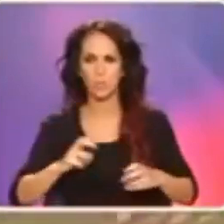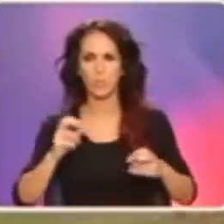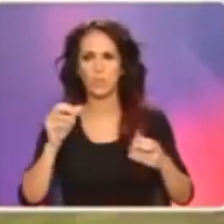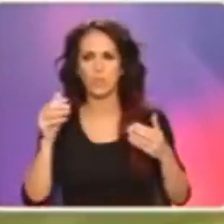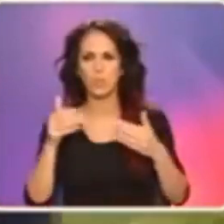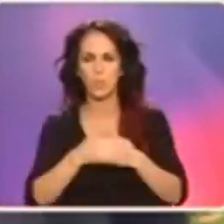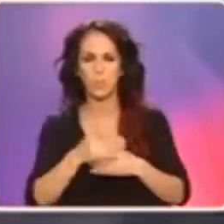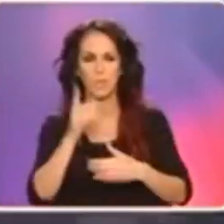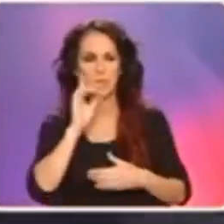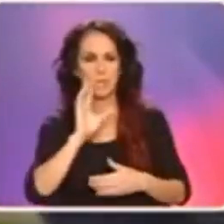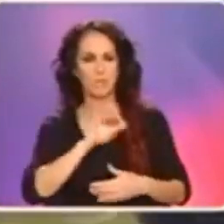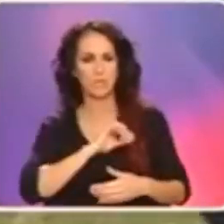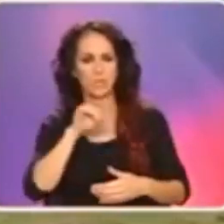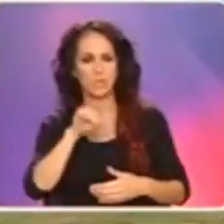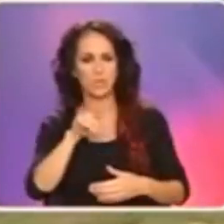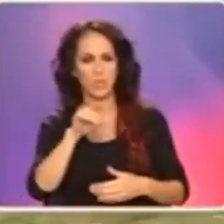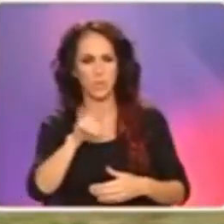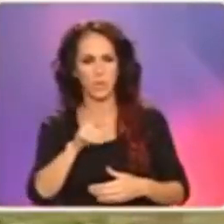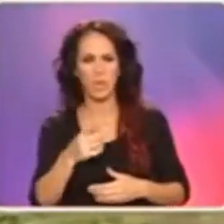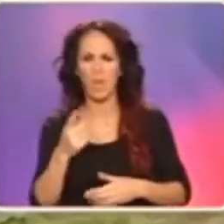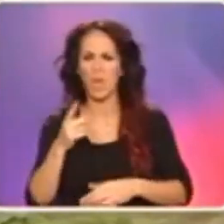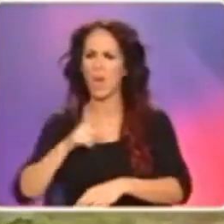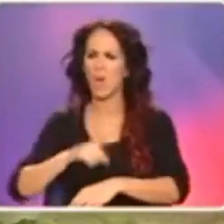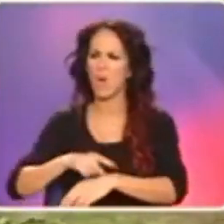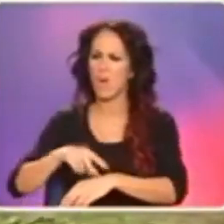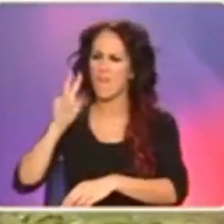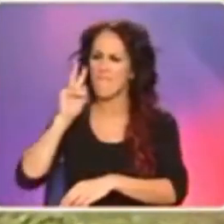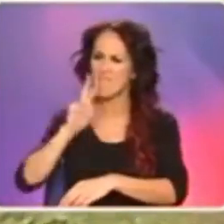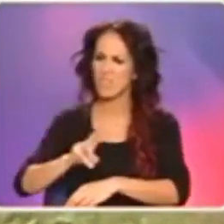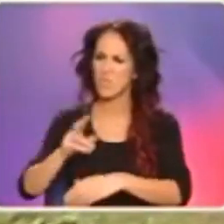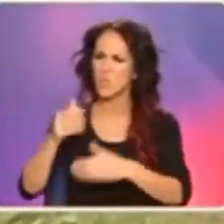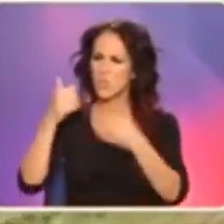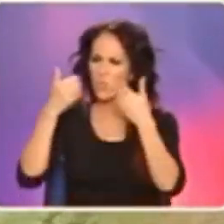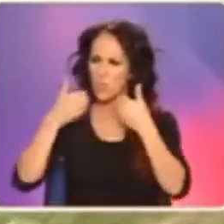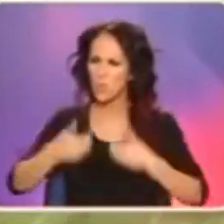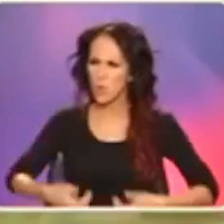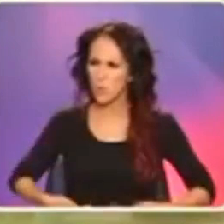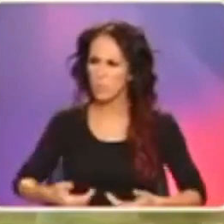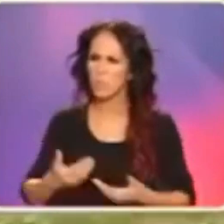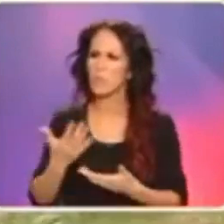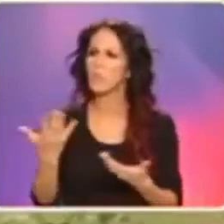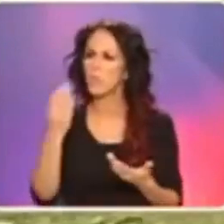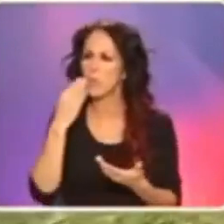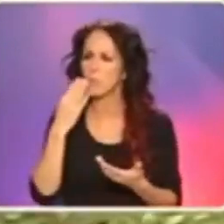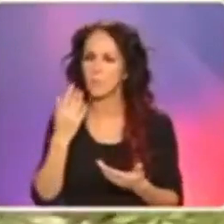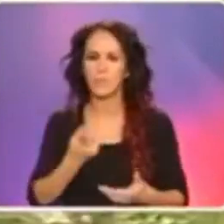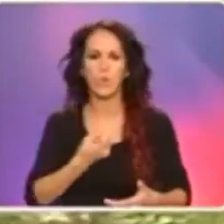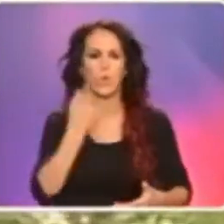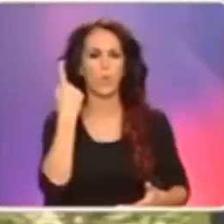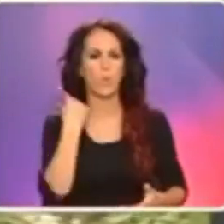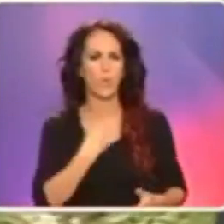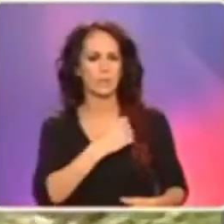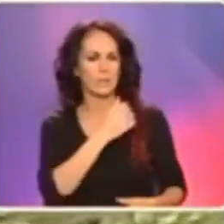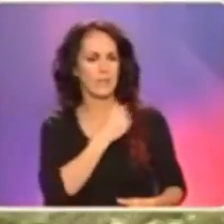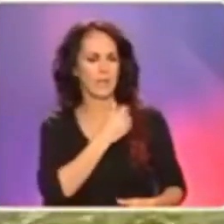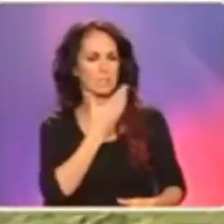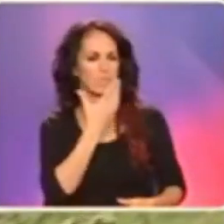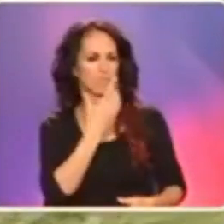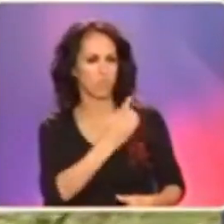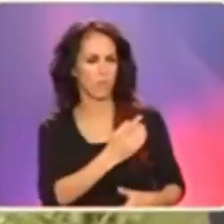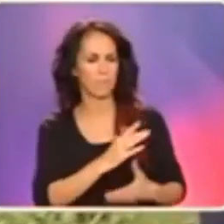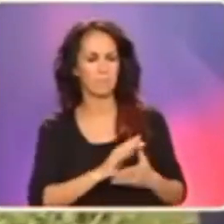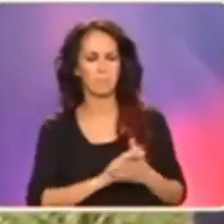Dona Madalena, bom dia. A que horas é que encontrou o corpo e como é que foi? Ontem eu estava em casa sozinha quando